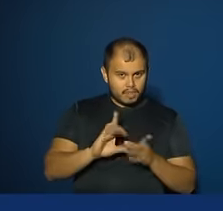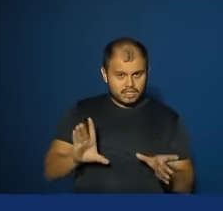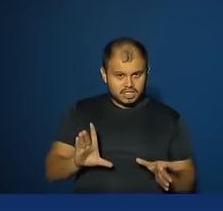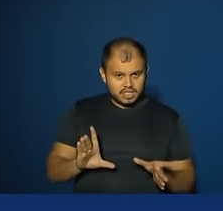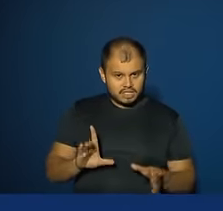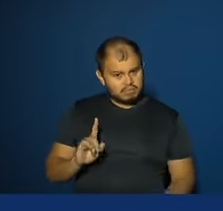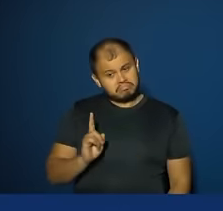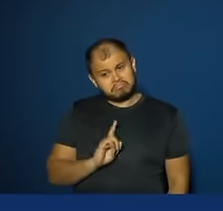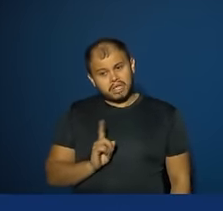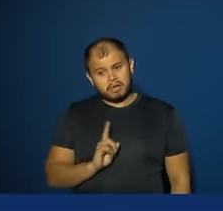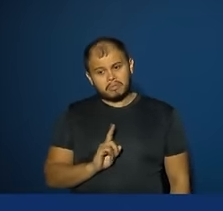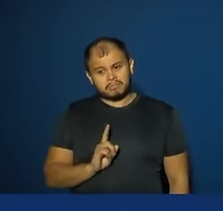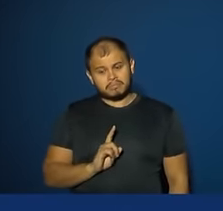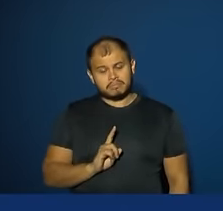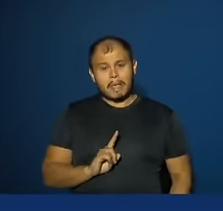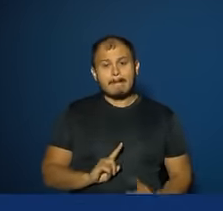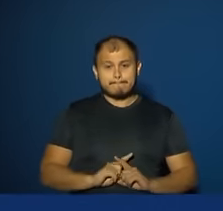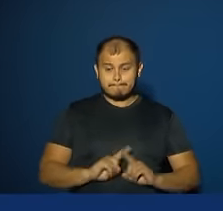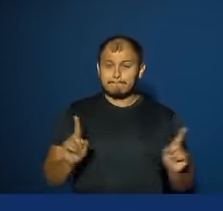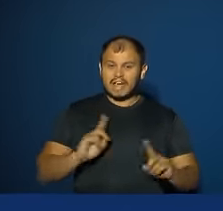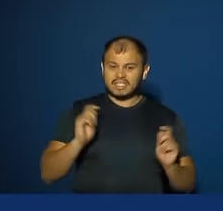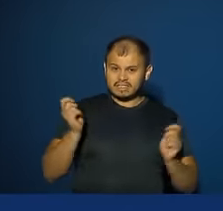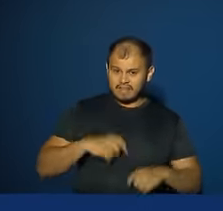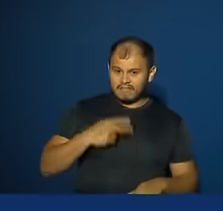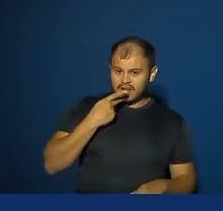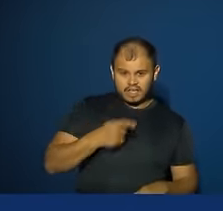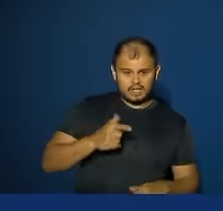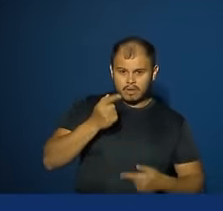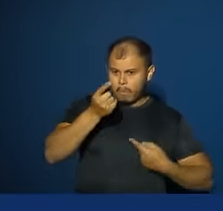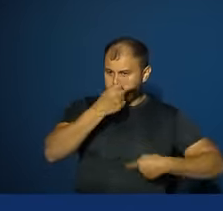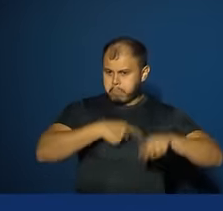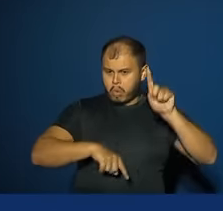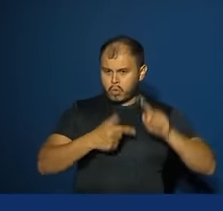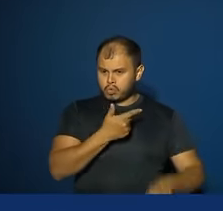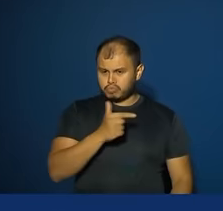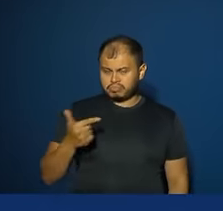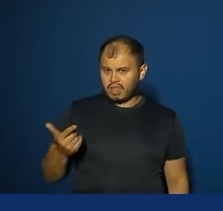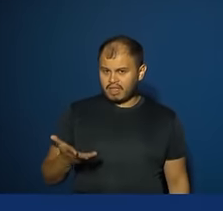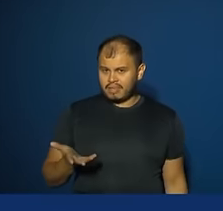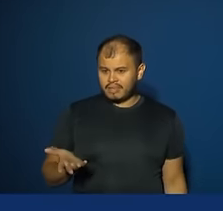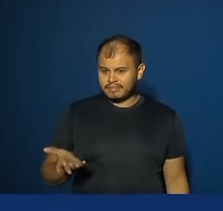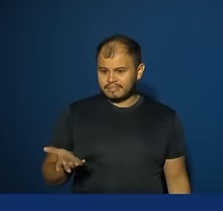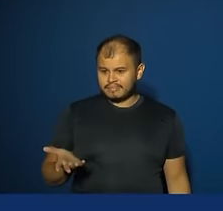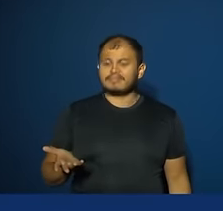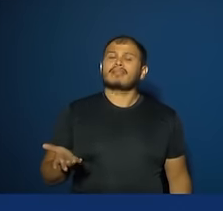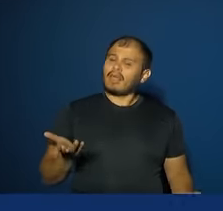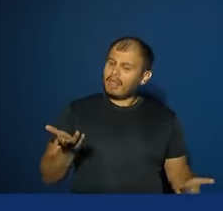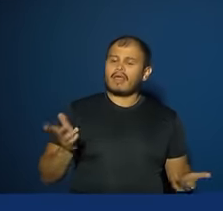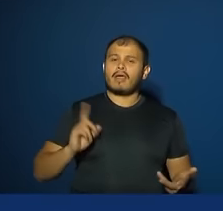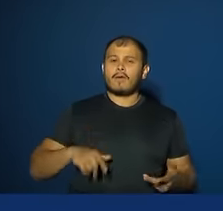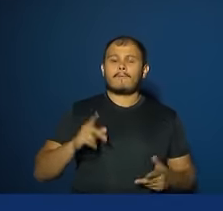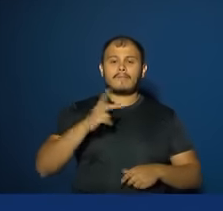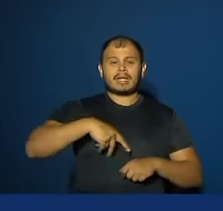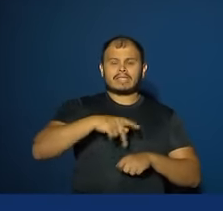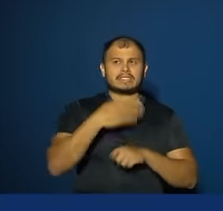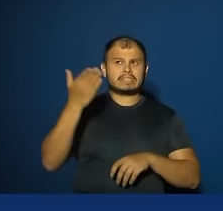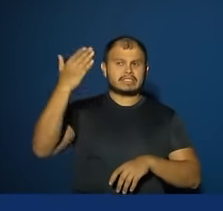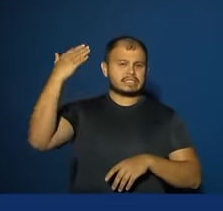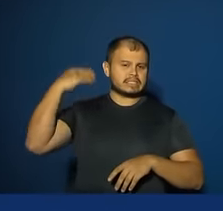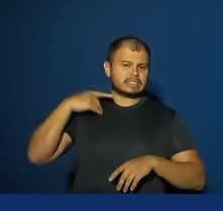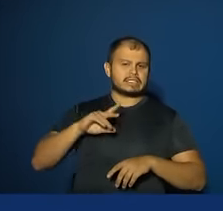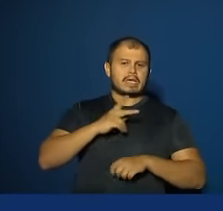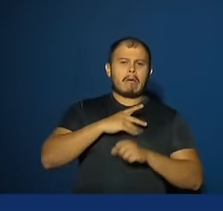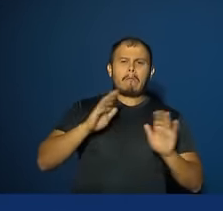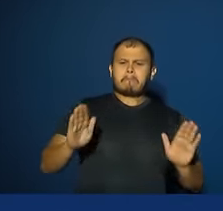não mas alguém pode negar o sucesso que foi Singapura né um país que era pobre há